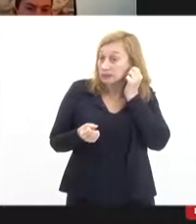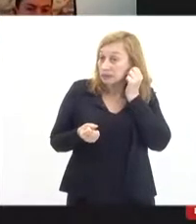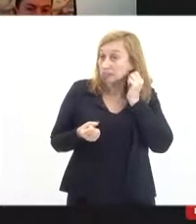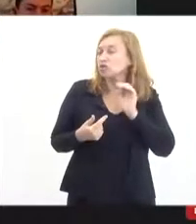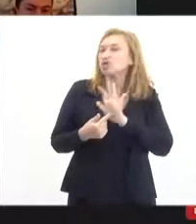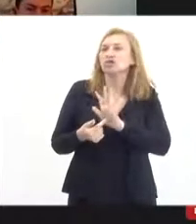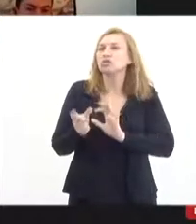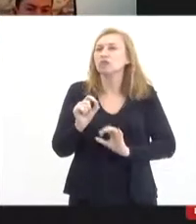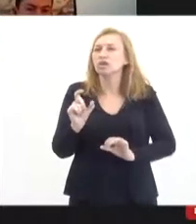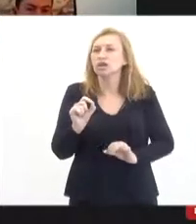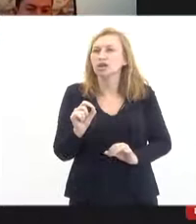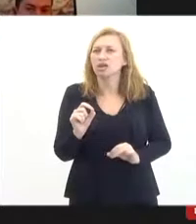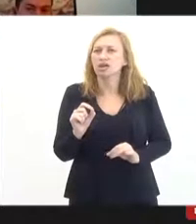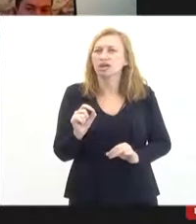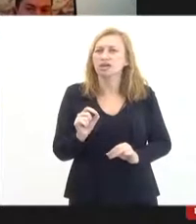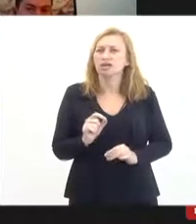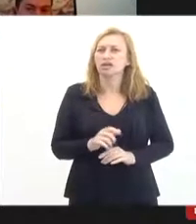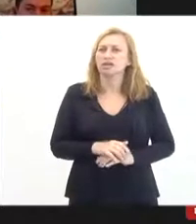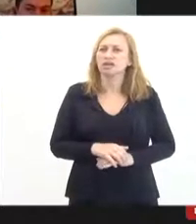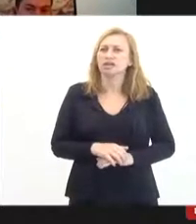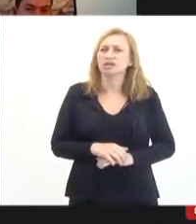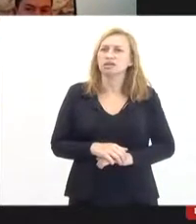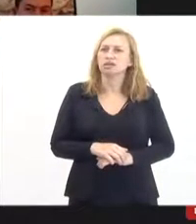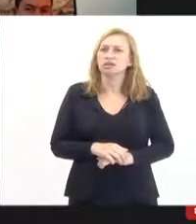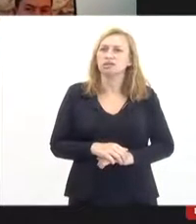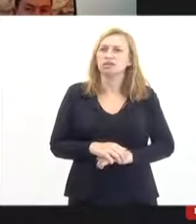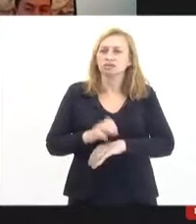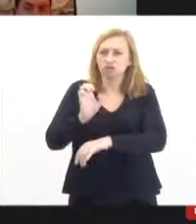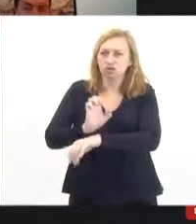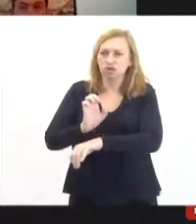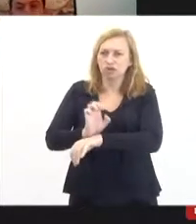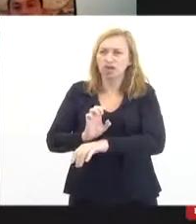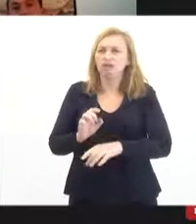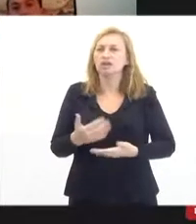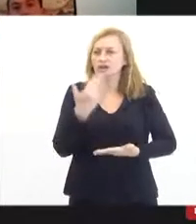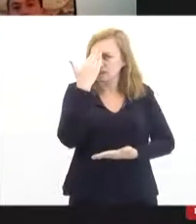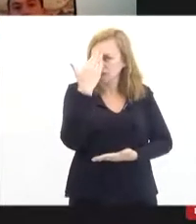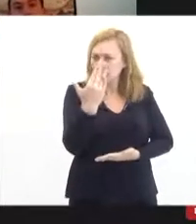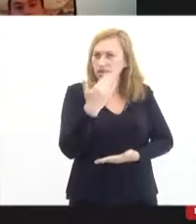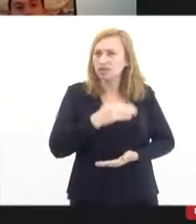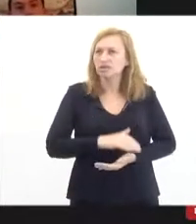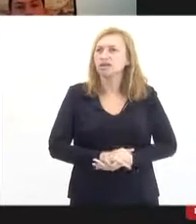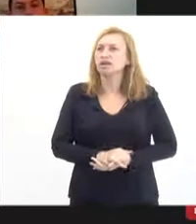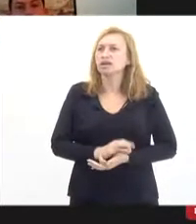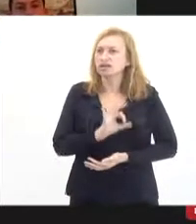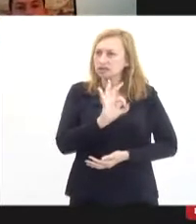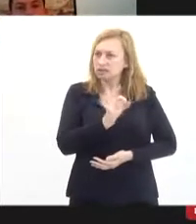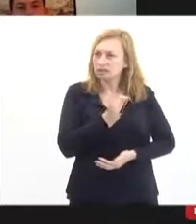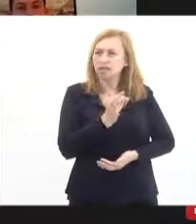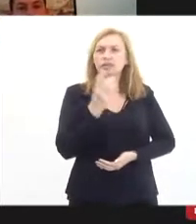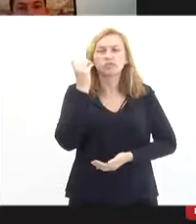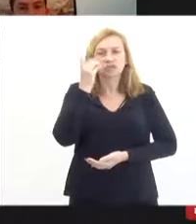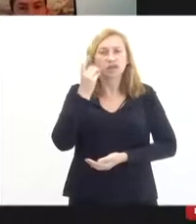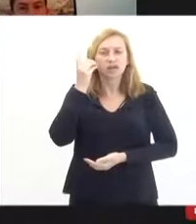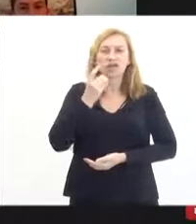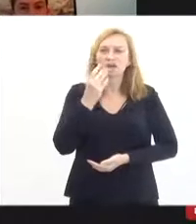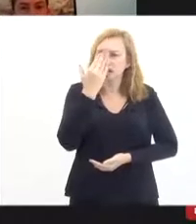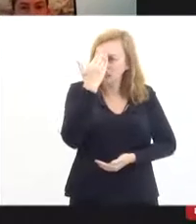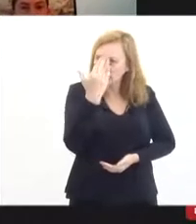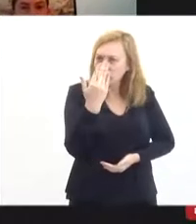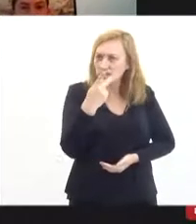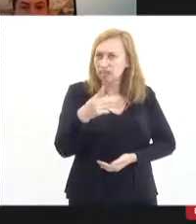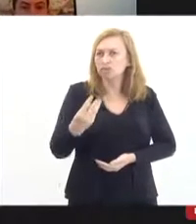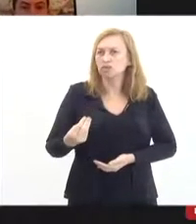proporcional a que tem o Estado. Então, agradeço. Perfeito, deputado, o raciocínio é esse mesmo. Agradeço a